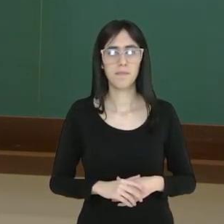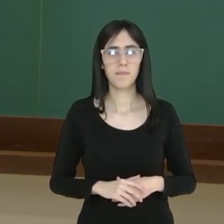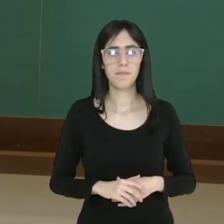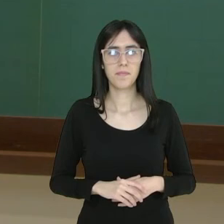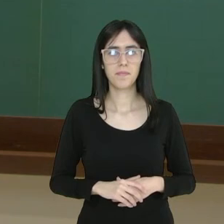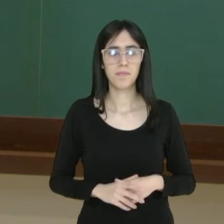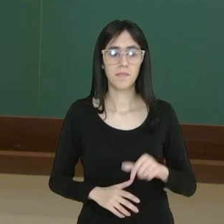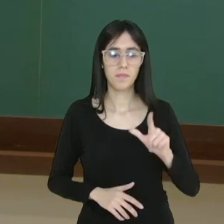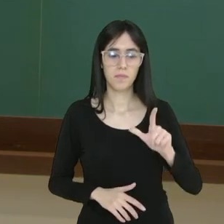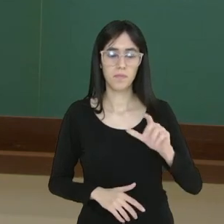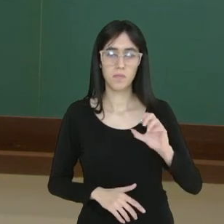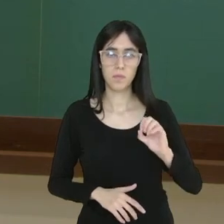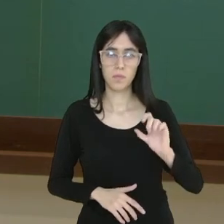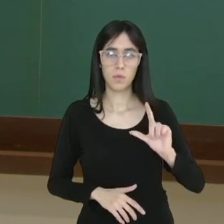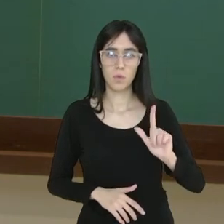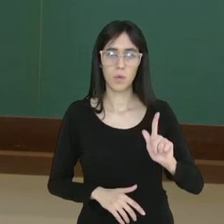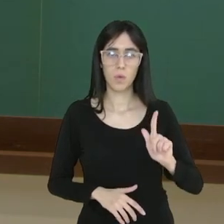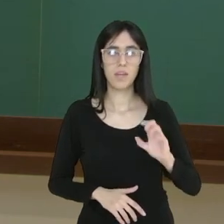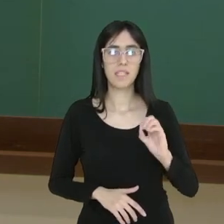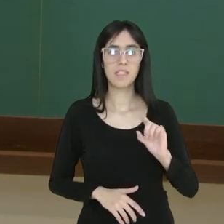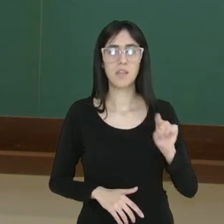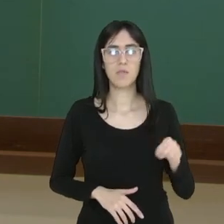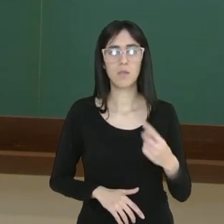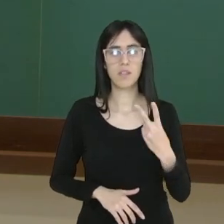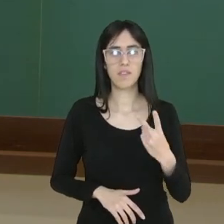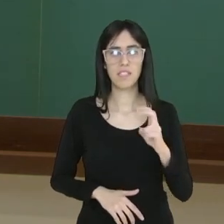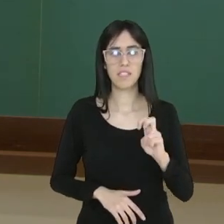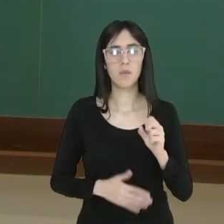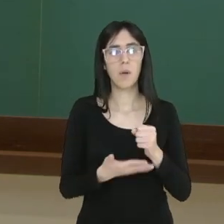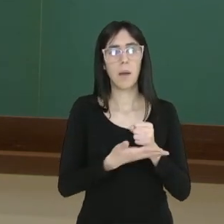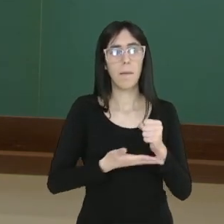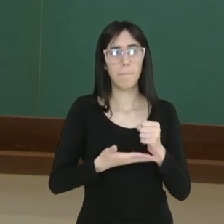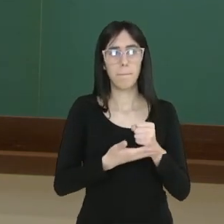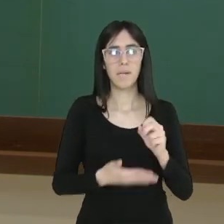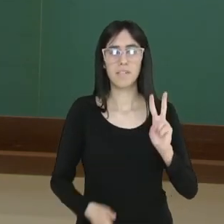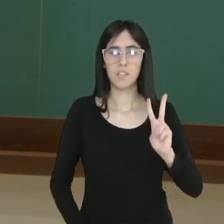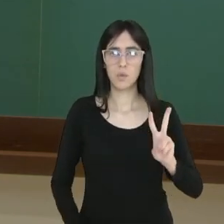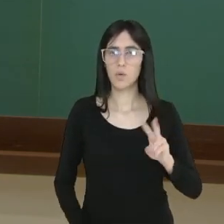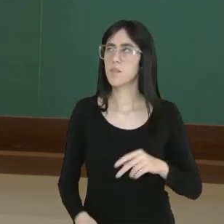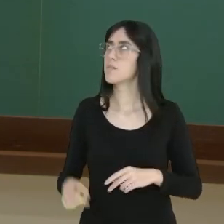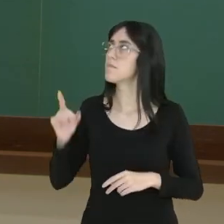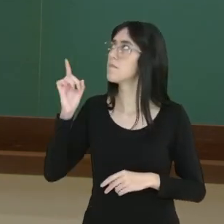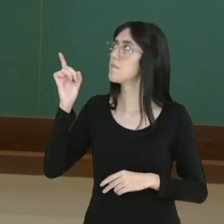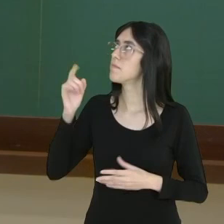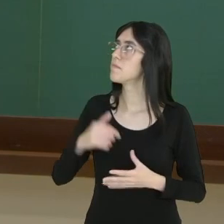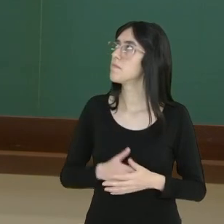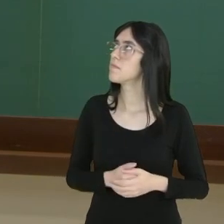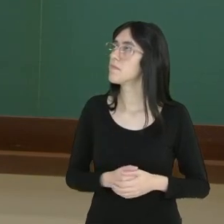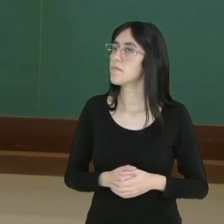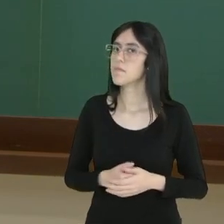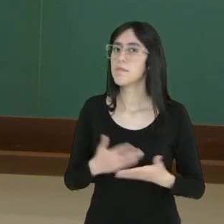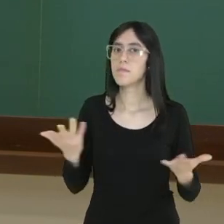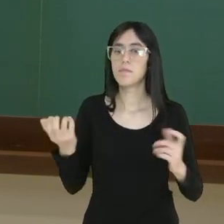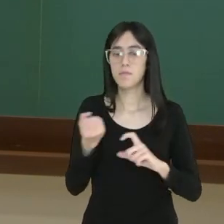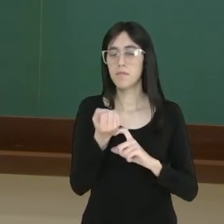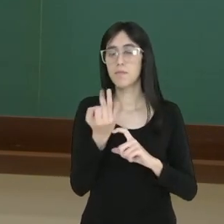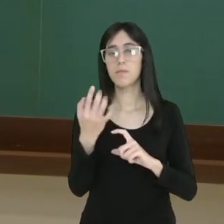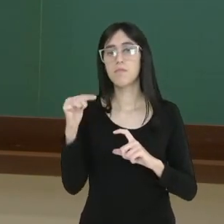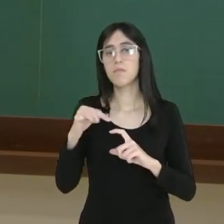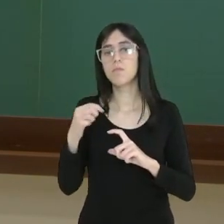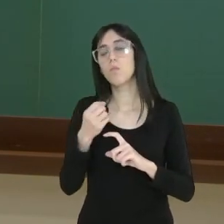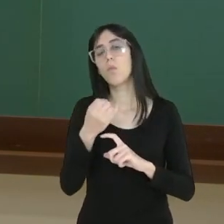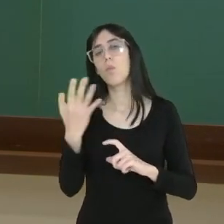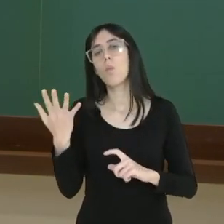Log de 0,25 na base 2. Então, a minha base 2 elevada a qual expoente que resulta